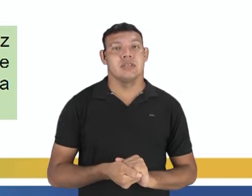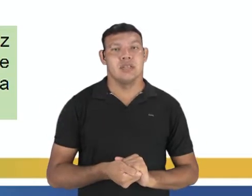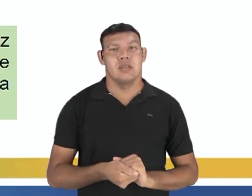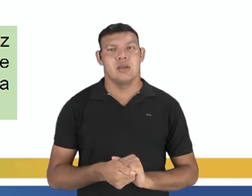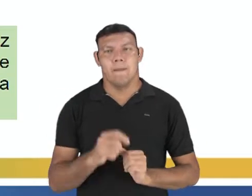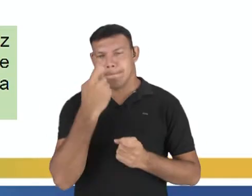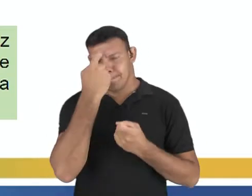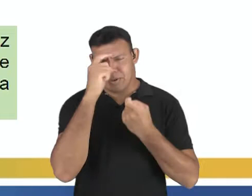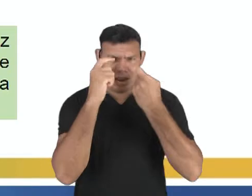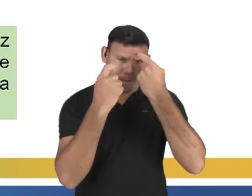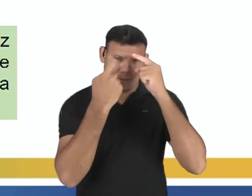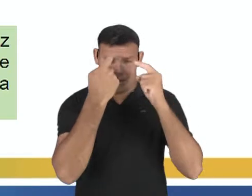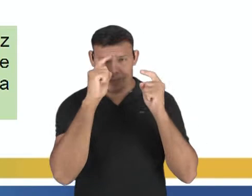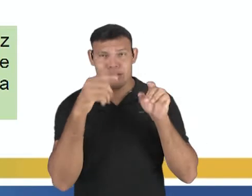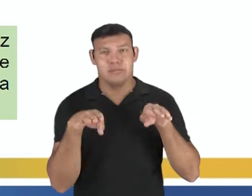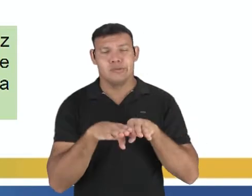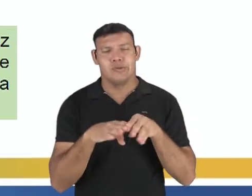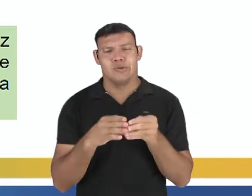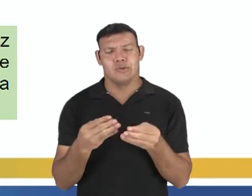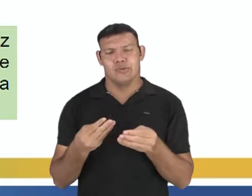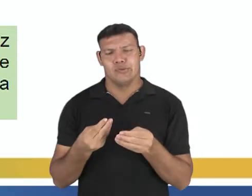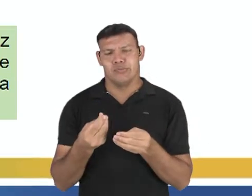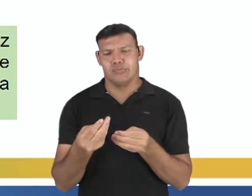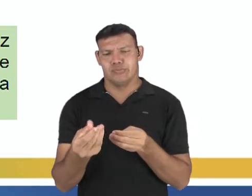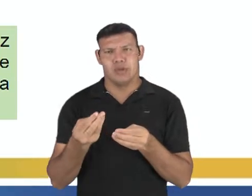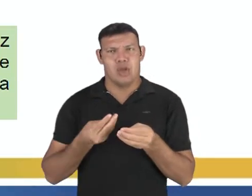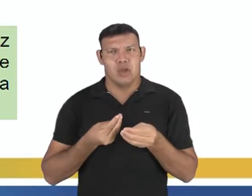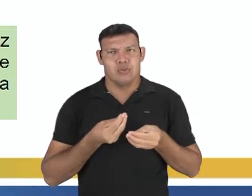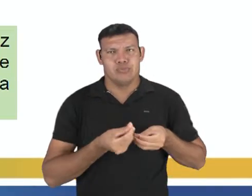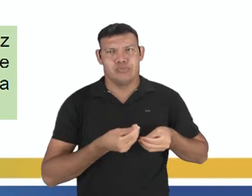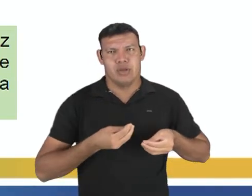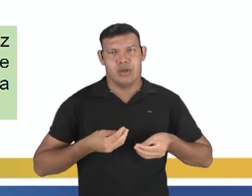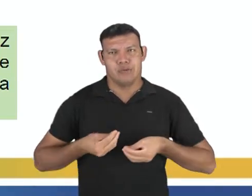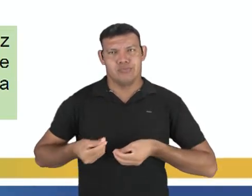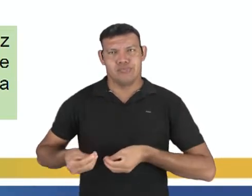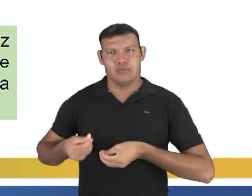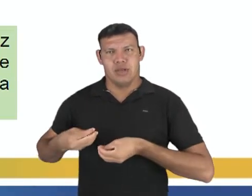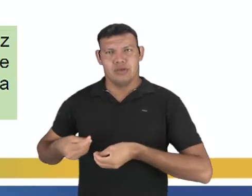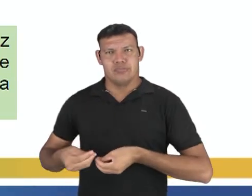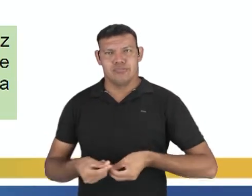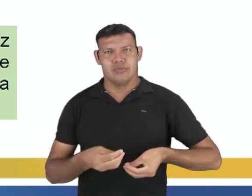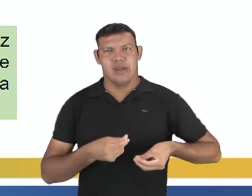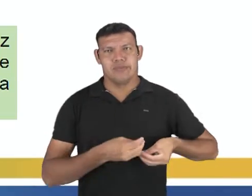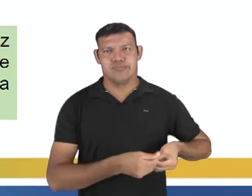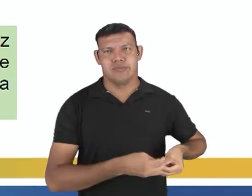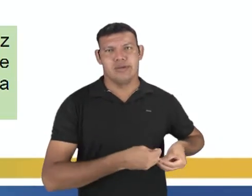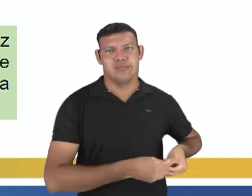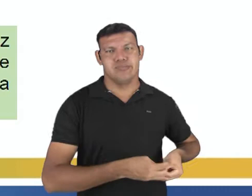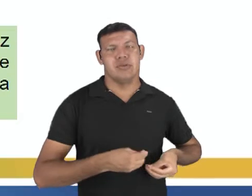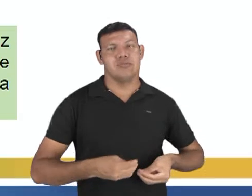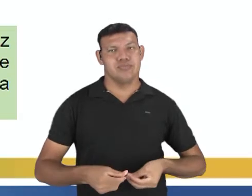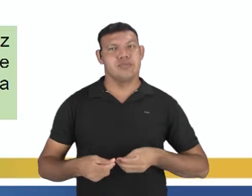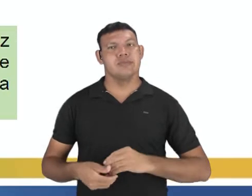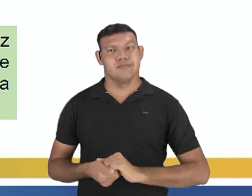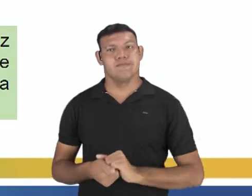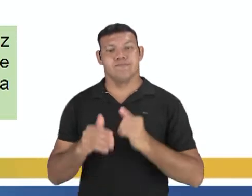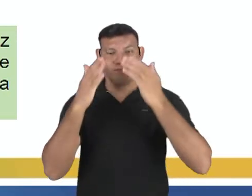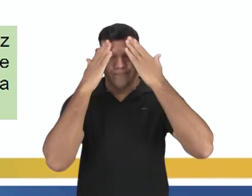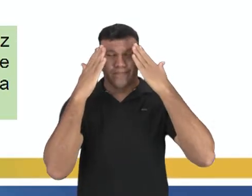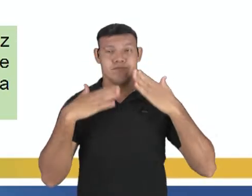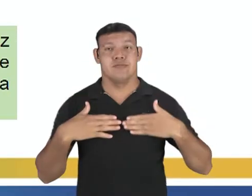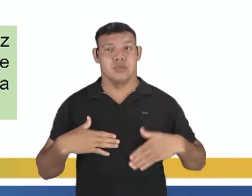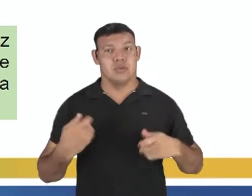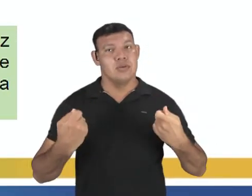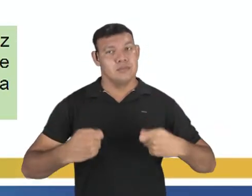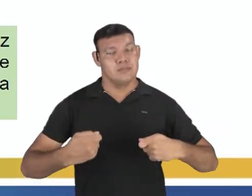E também o processo de degradação, ou seja, o processo de quebra de certas moléculas que o organismo